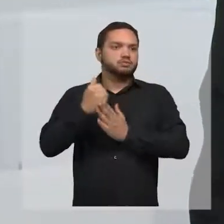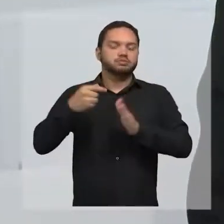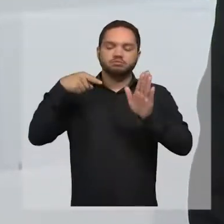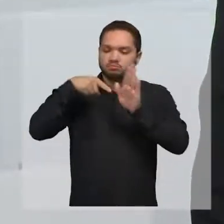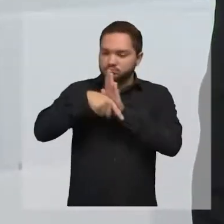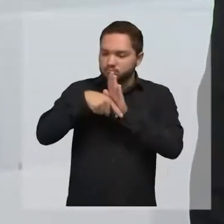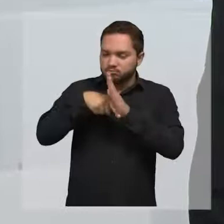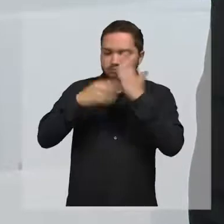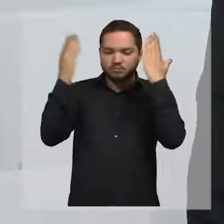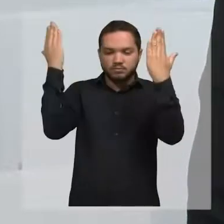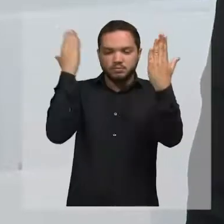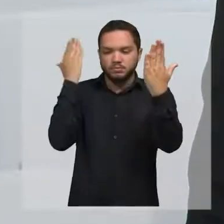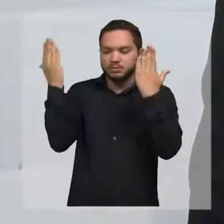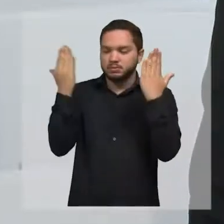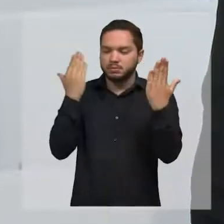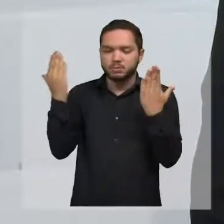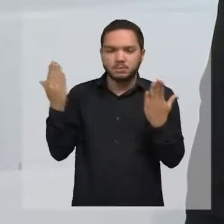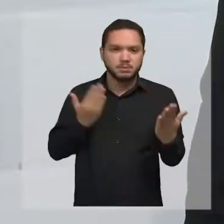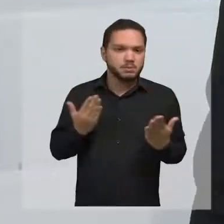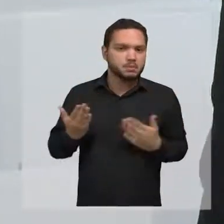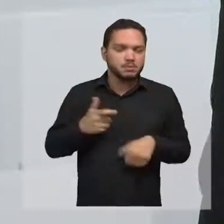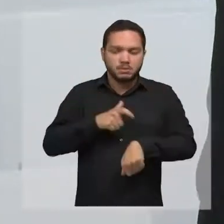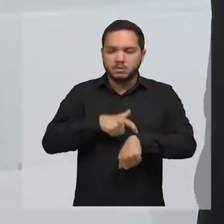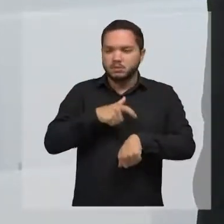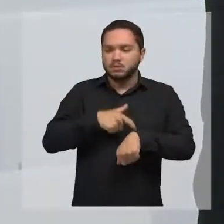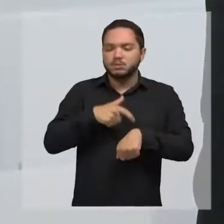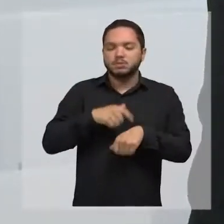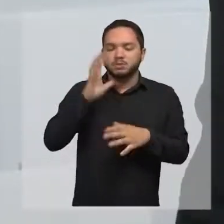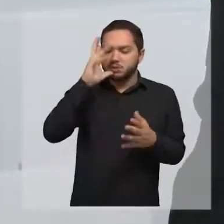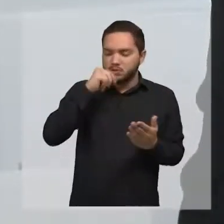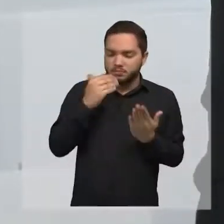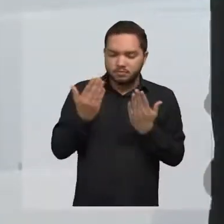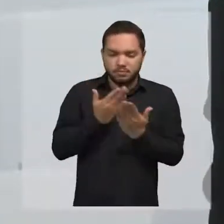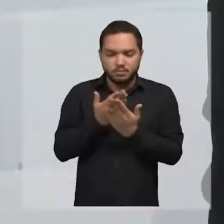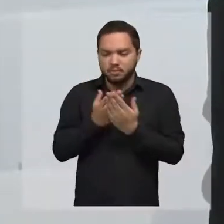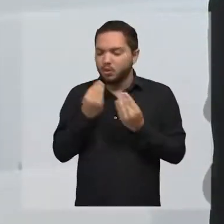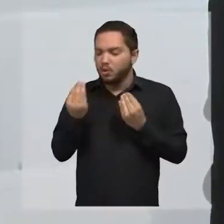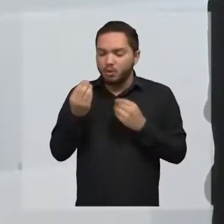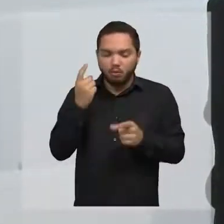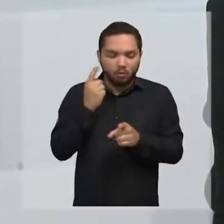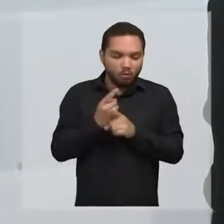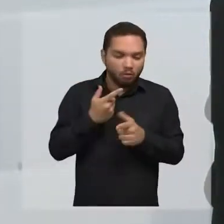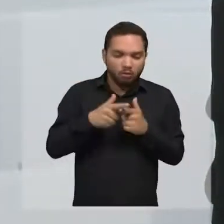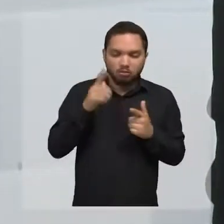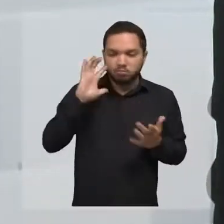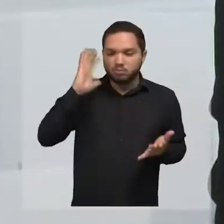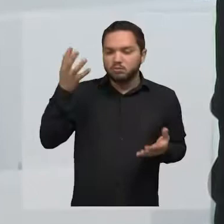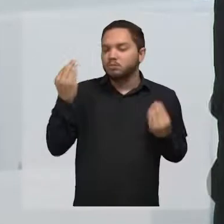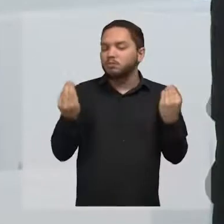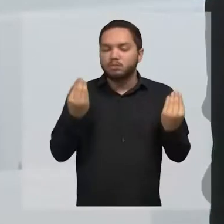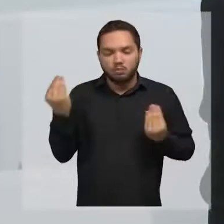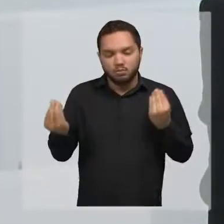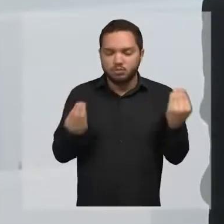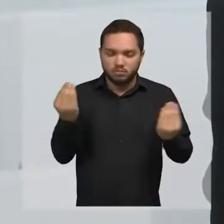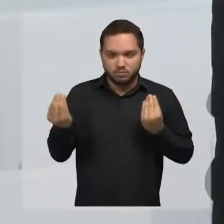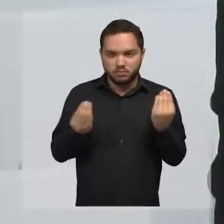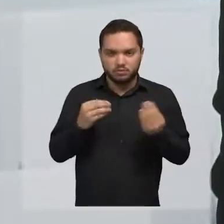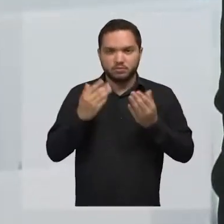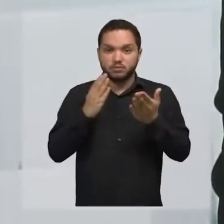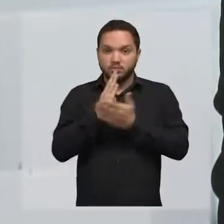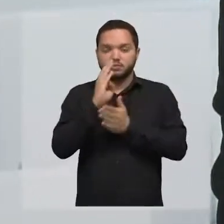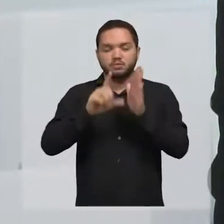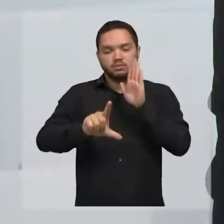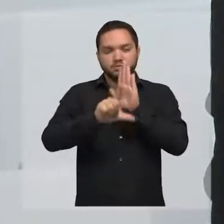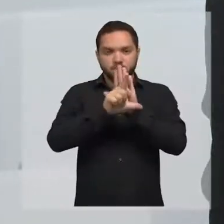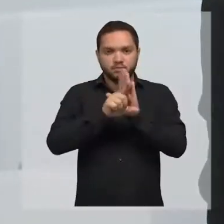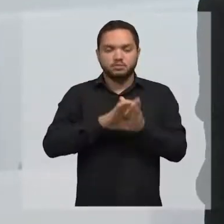estar analisando, com muito mais oportunidades de se encontrar a melhor resolução, decisão, votação, aprovação